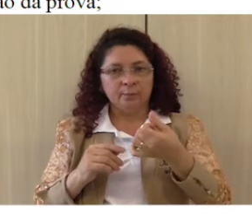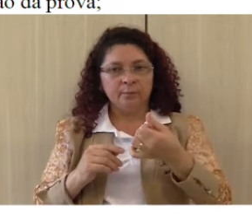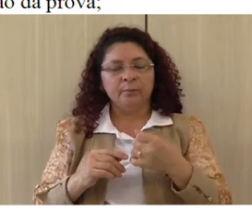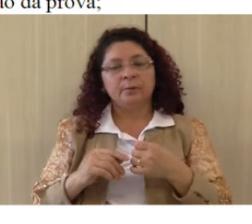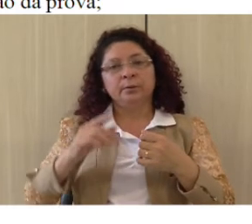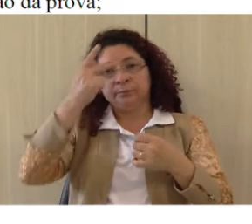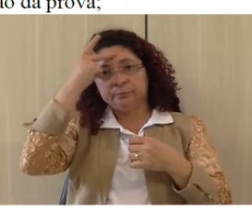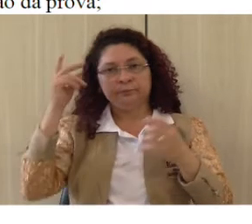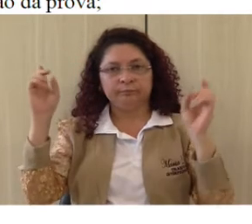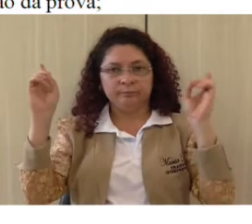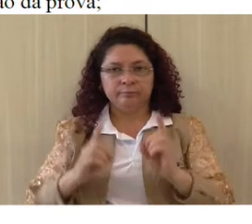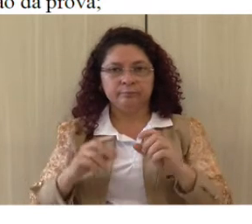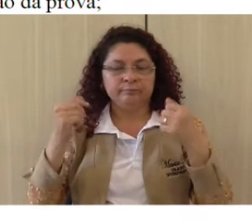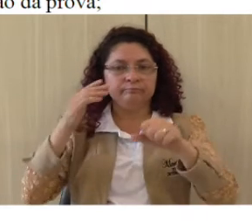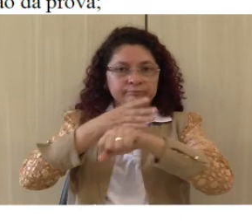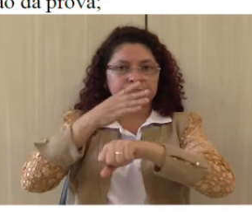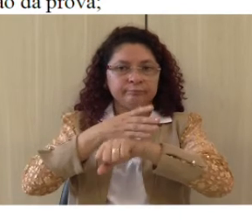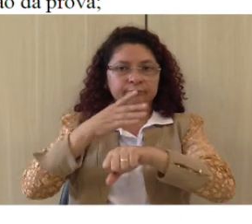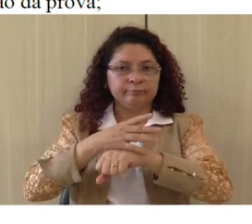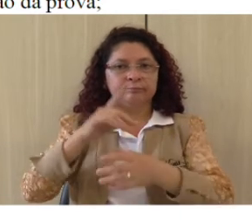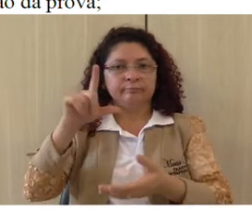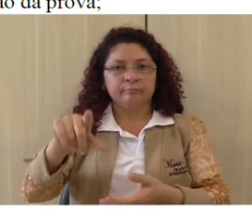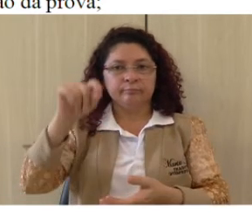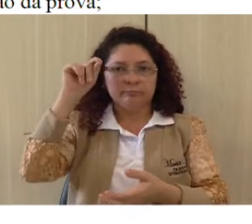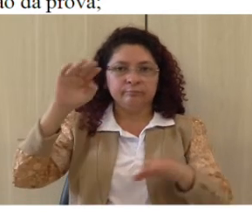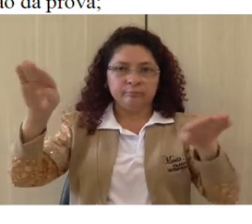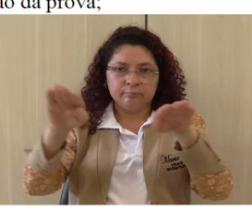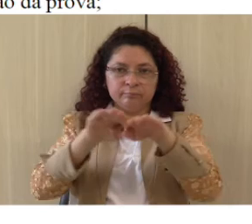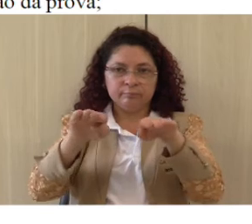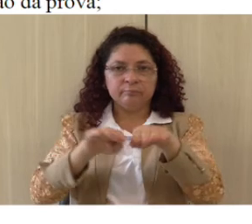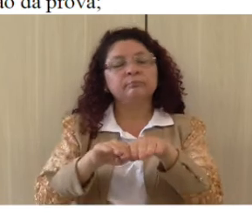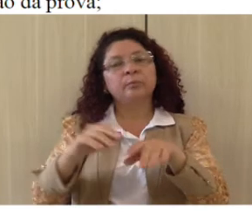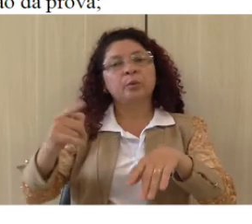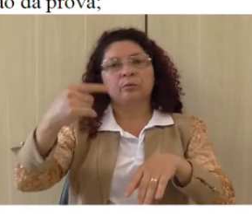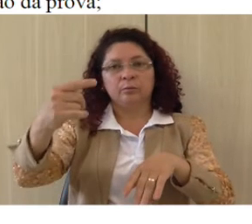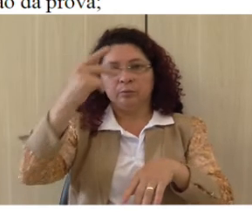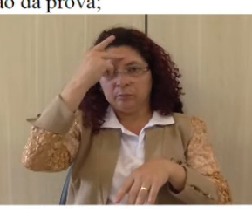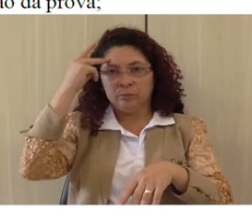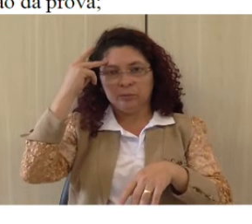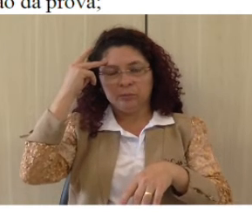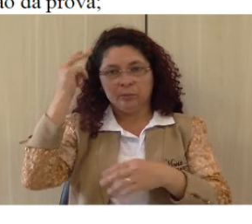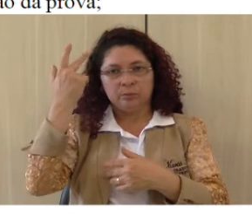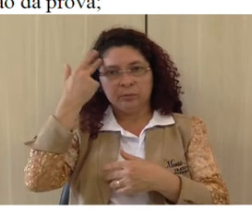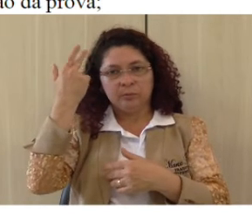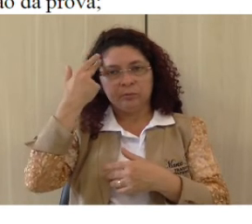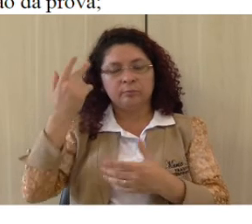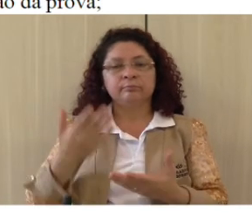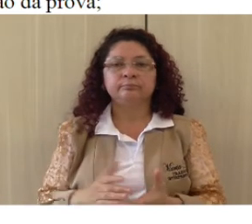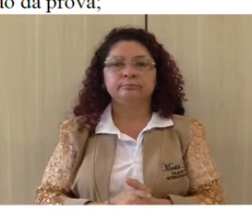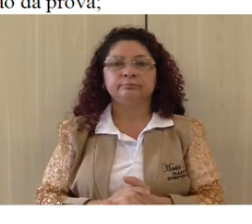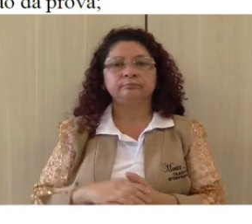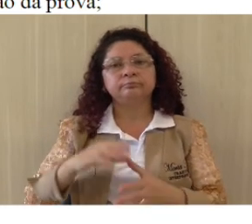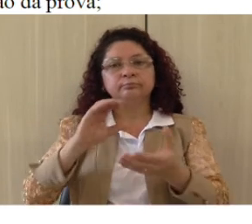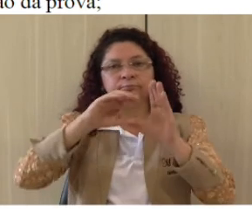com deficiência participará do processo seletivo em igualdade de condições com os demais candidatos, no que se refere ao